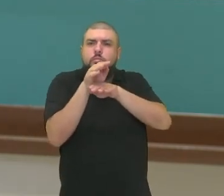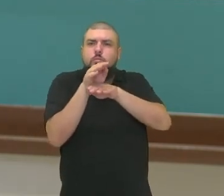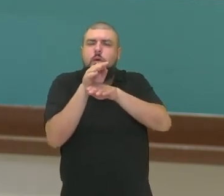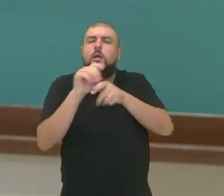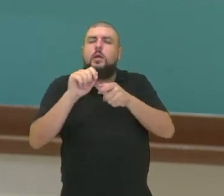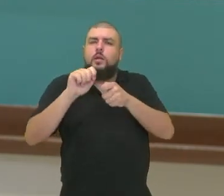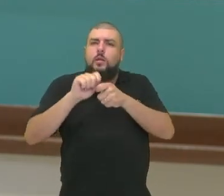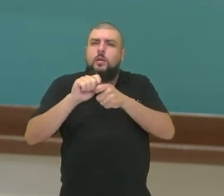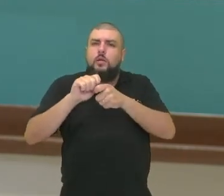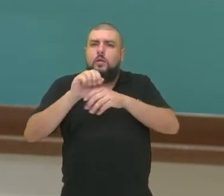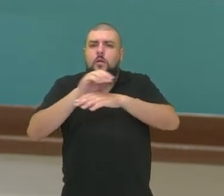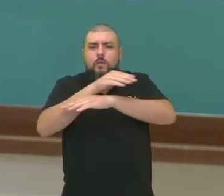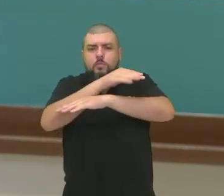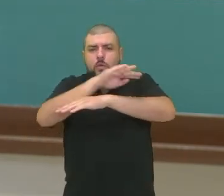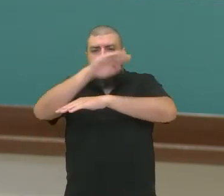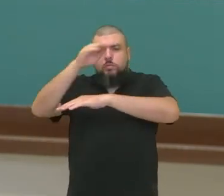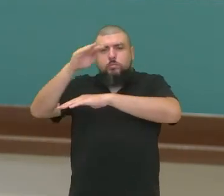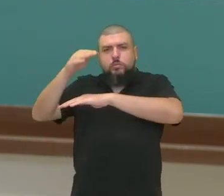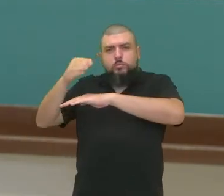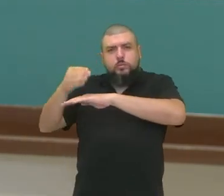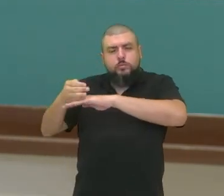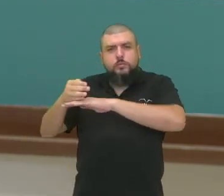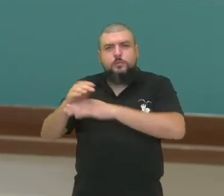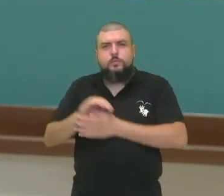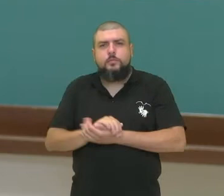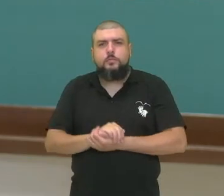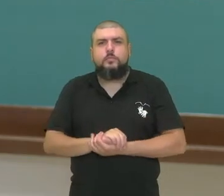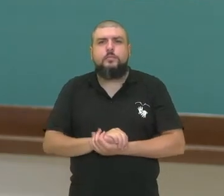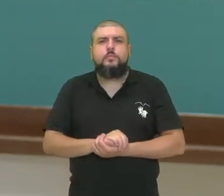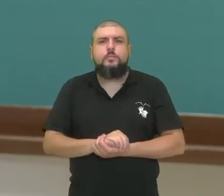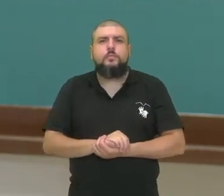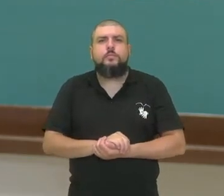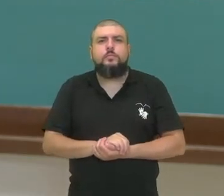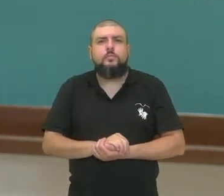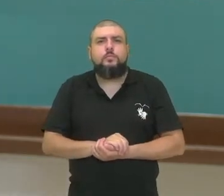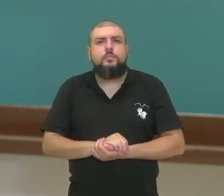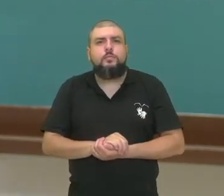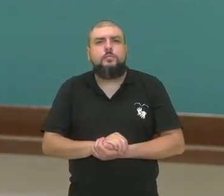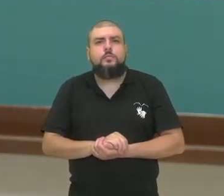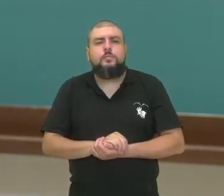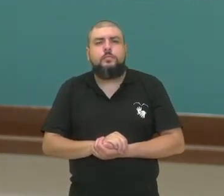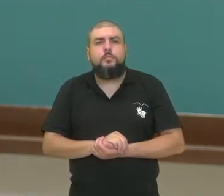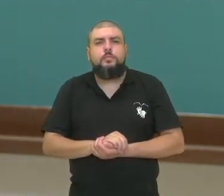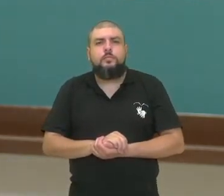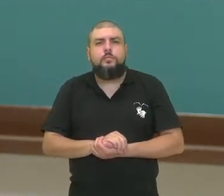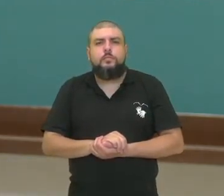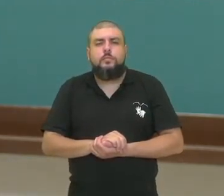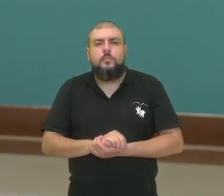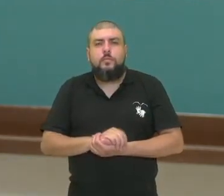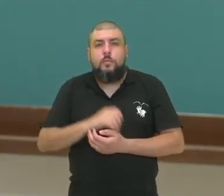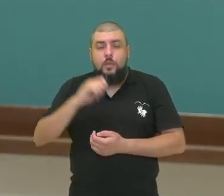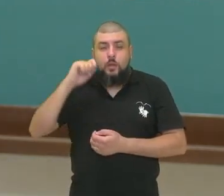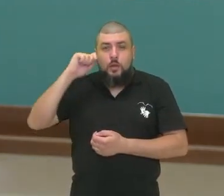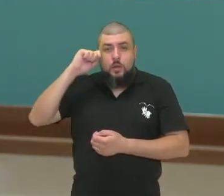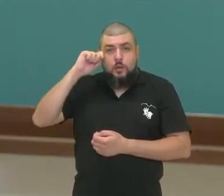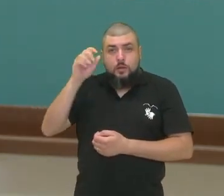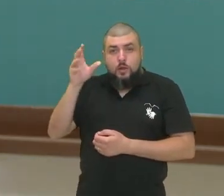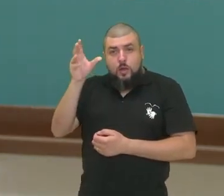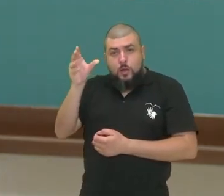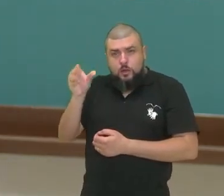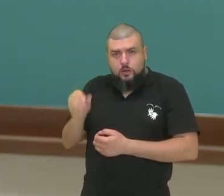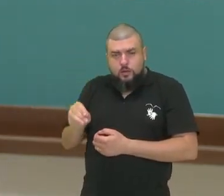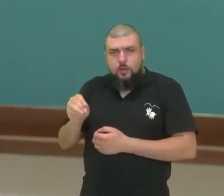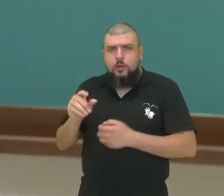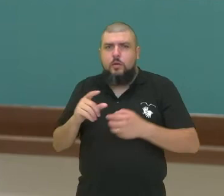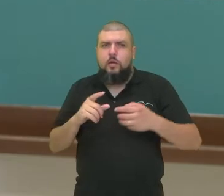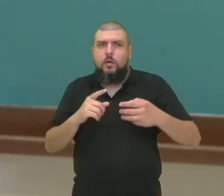região noroeste da África, ok? Então aqui vamos dividir a África em 3 grandes porções quanto ao relevo.